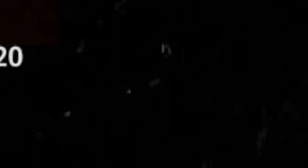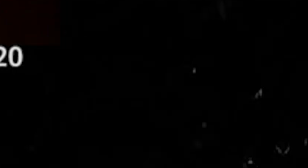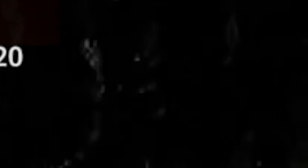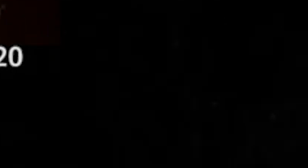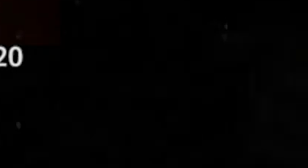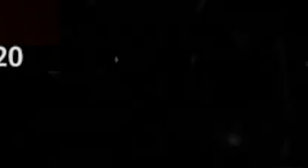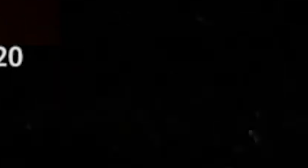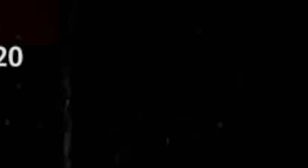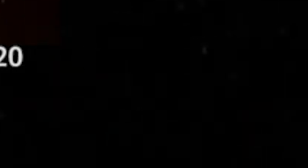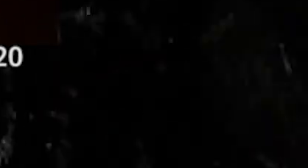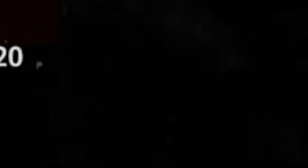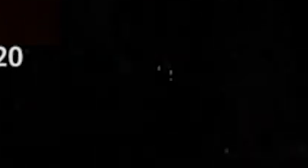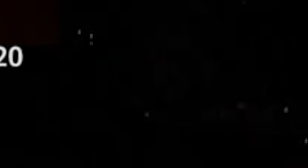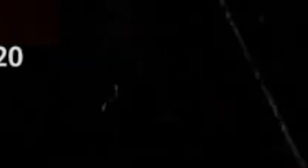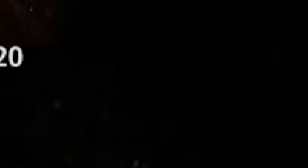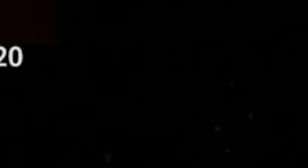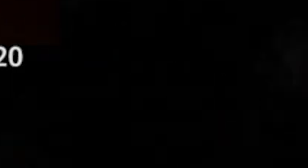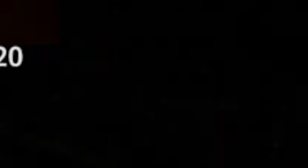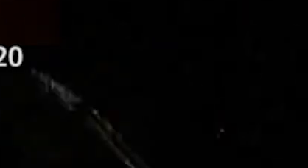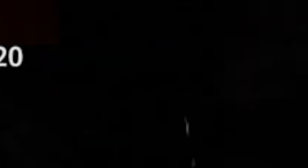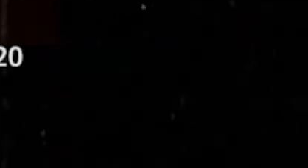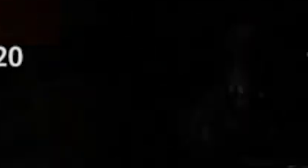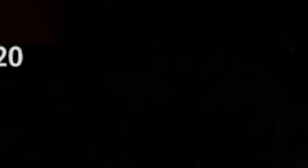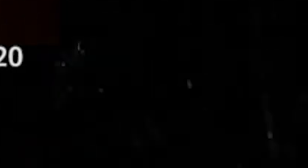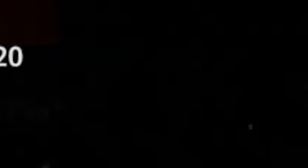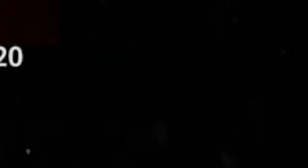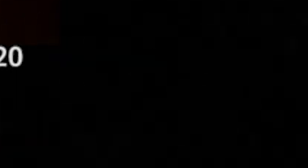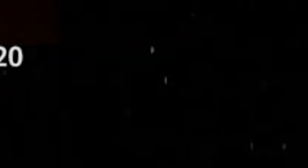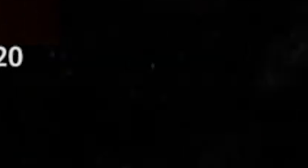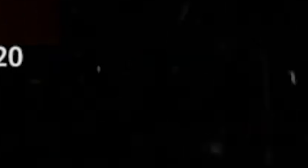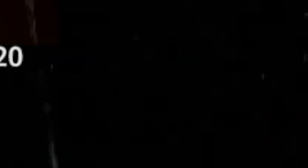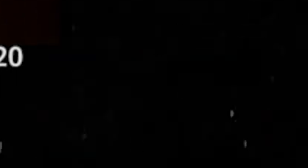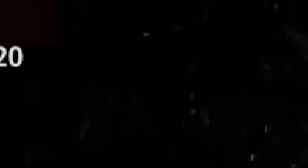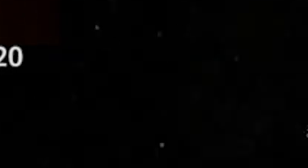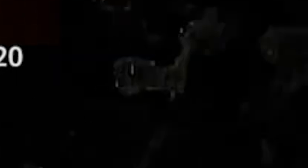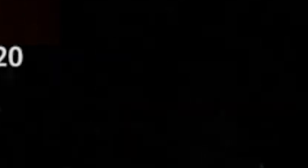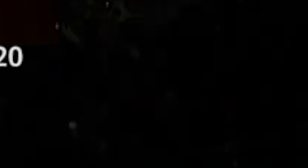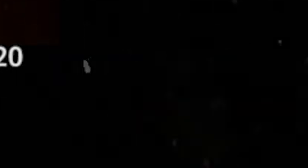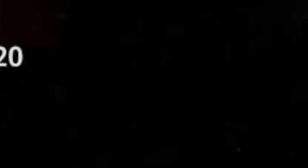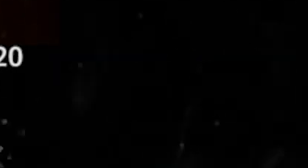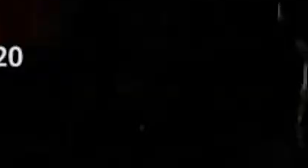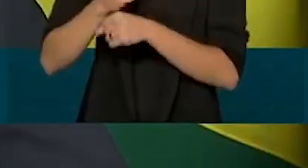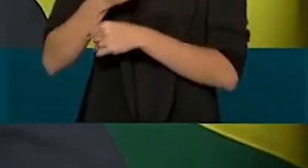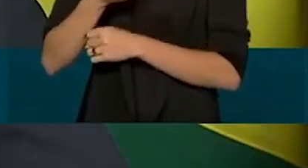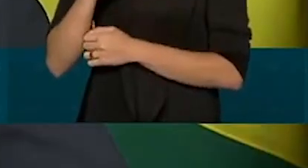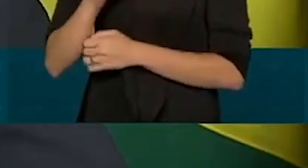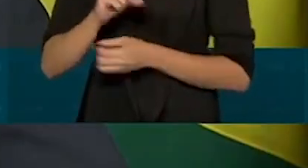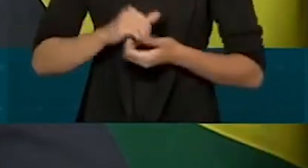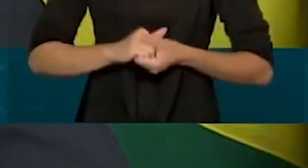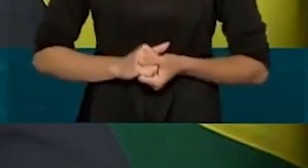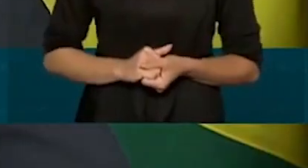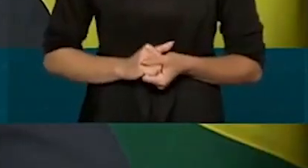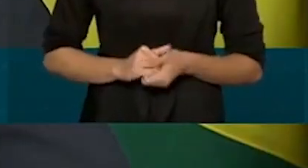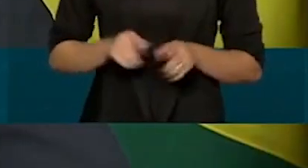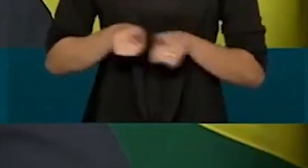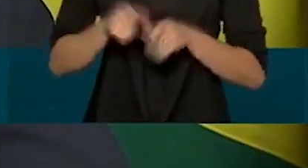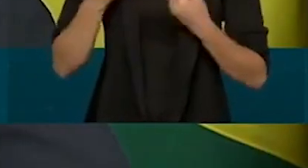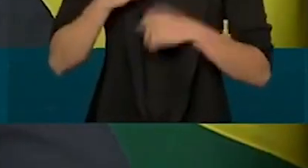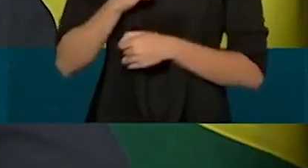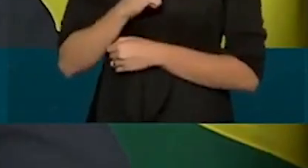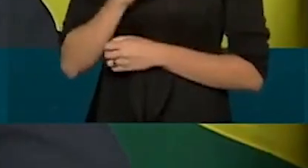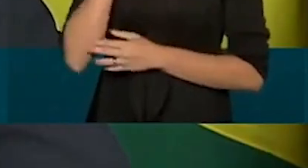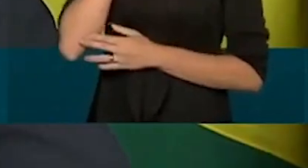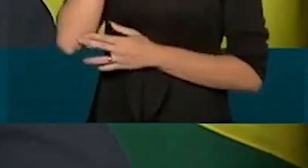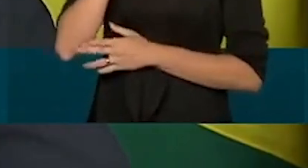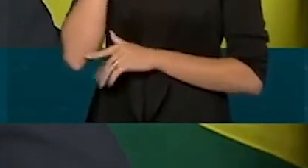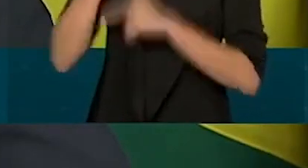só os focos de incêndio, mas também a extração ilegal de madeira e a biopirataria. Há que se reconhecer que será